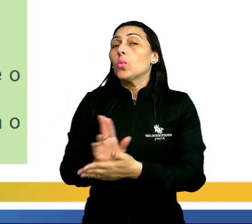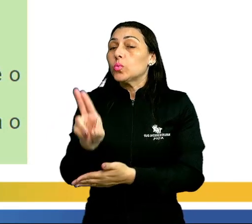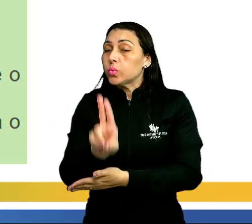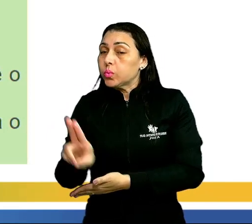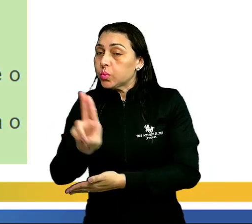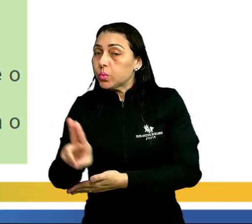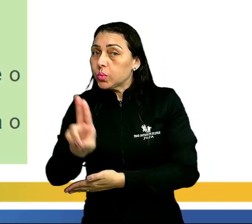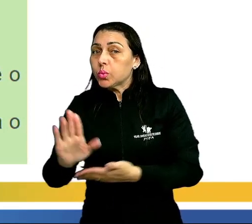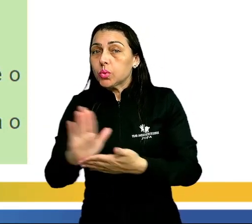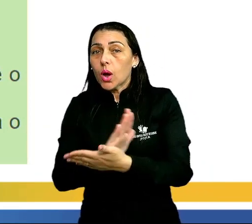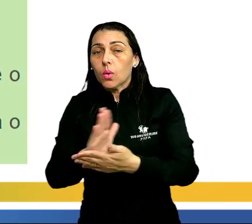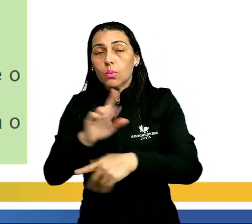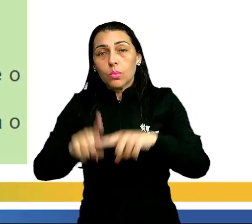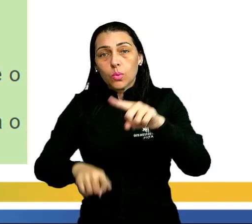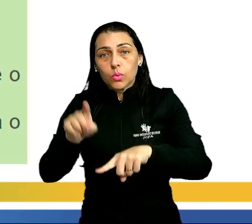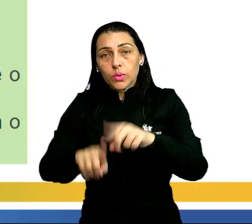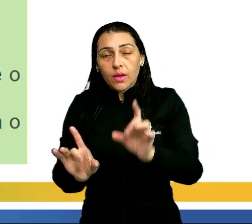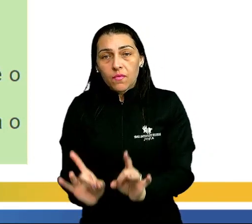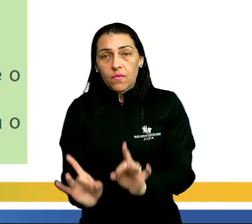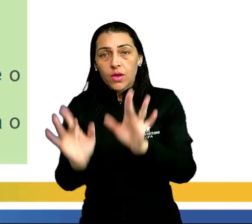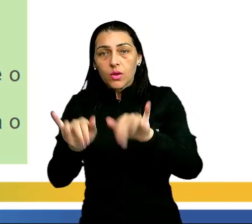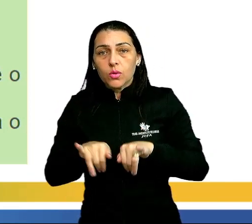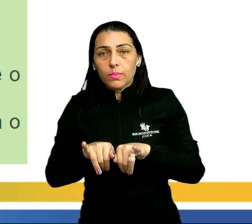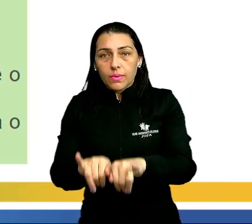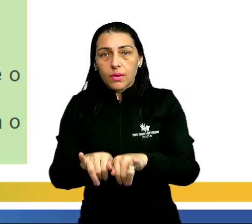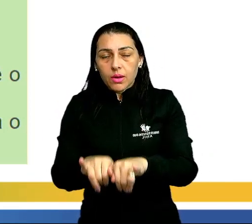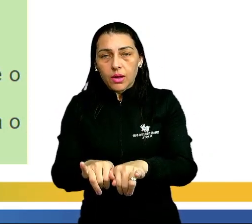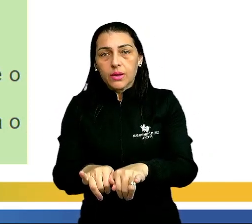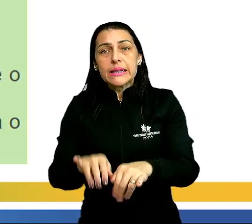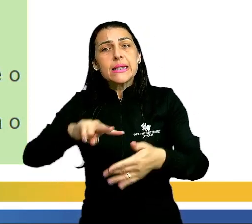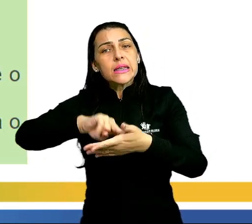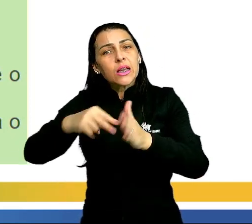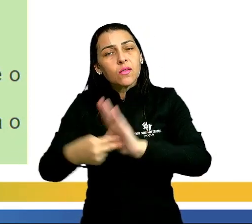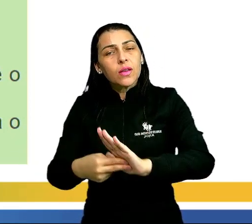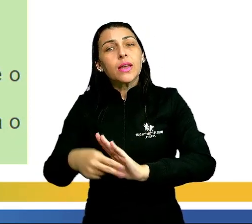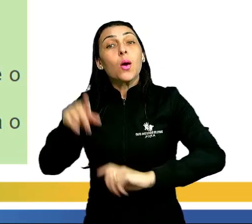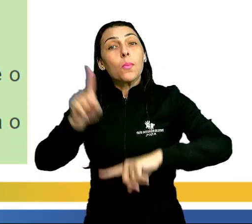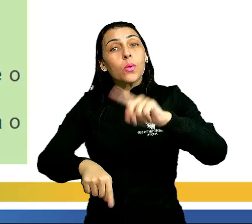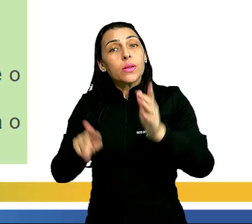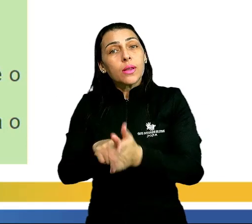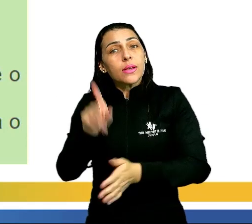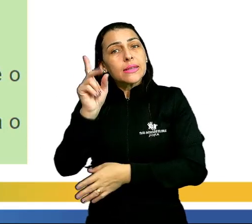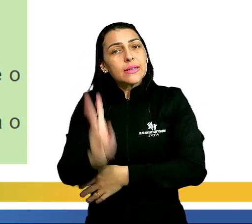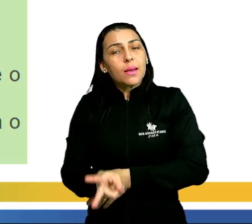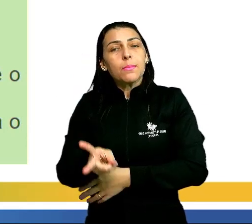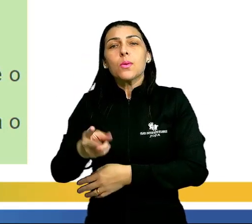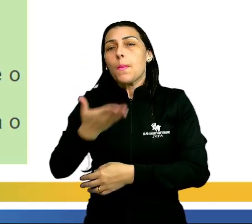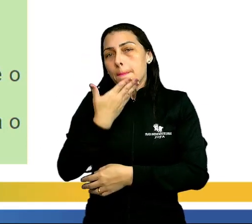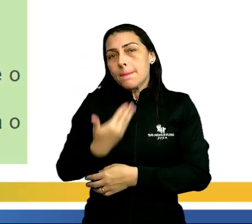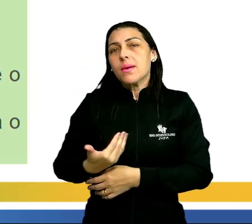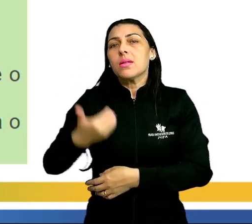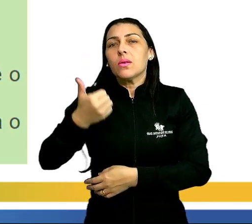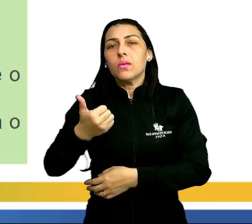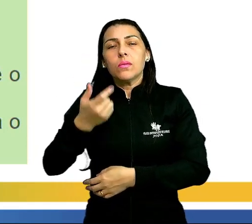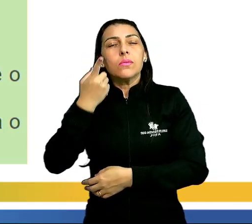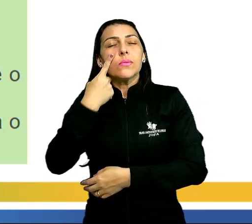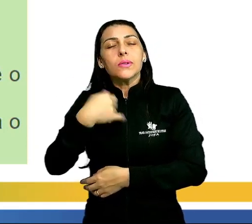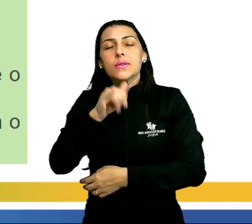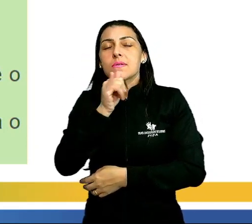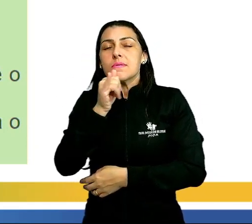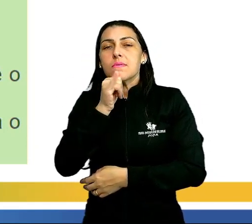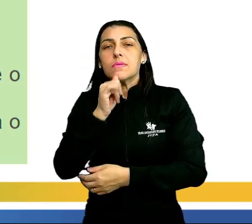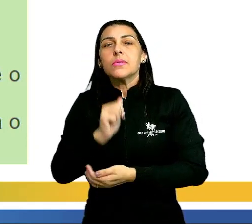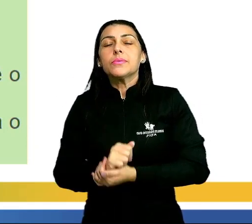de um determinado produto que é vendido no mercado significa que esse produto seja o melhor. Vamos supor que a